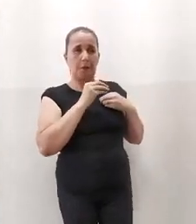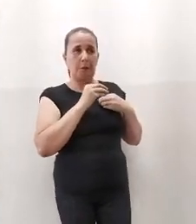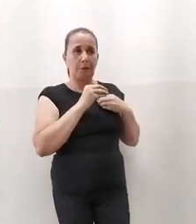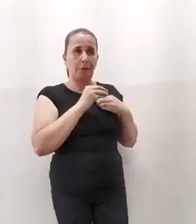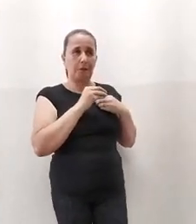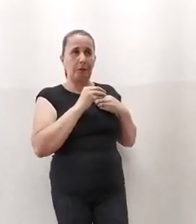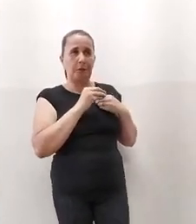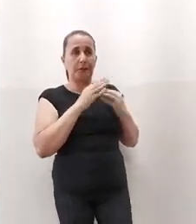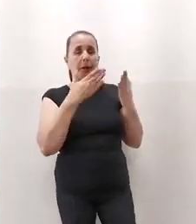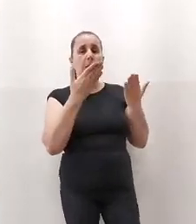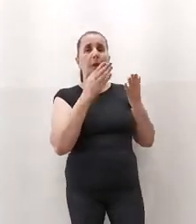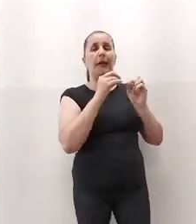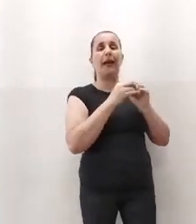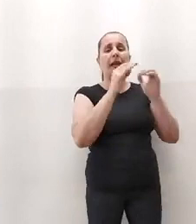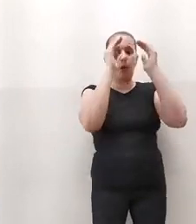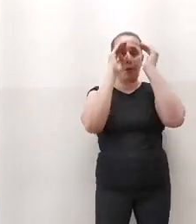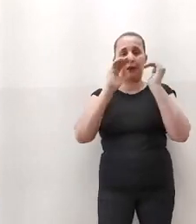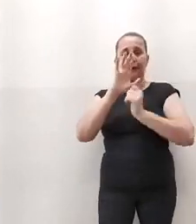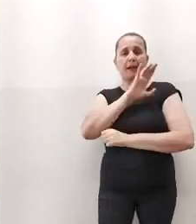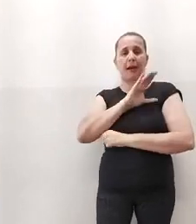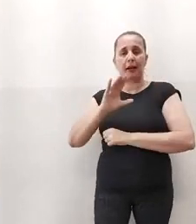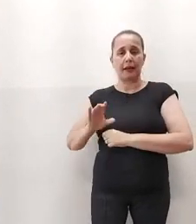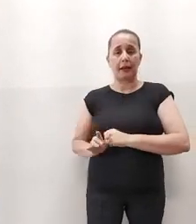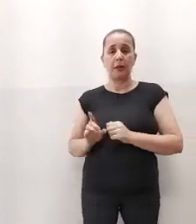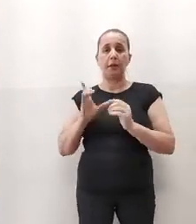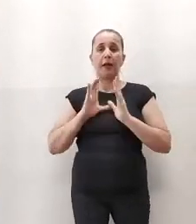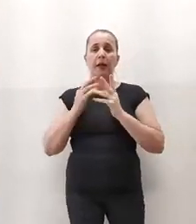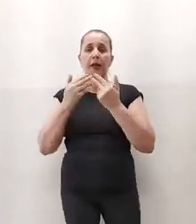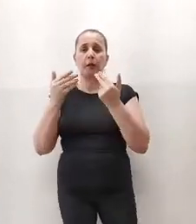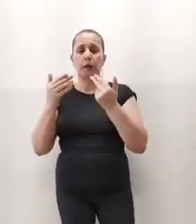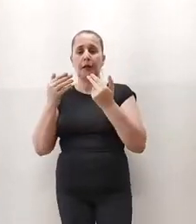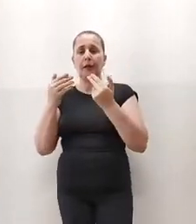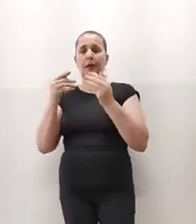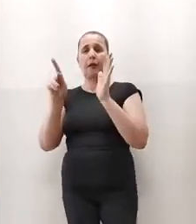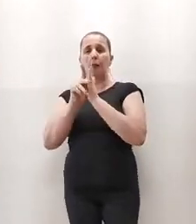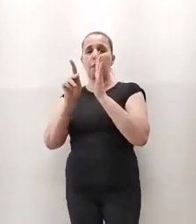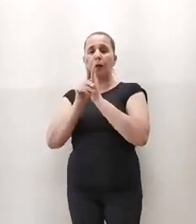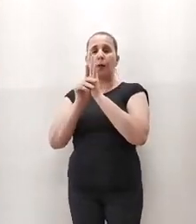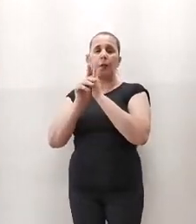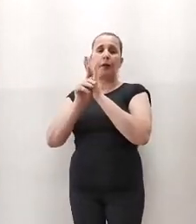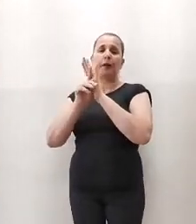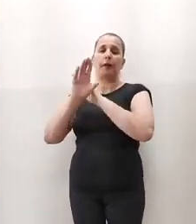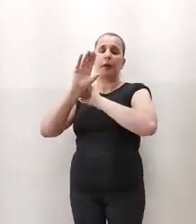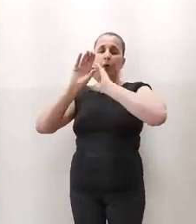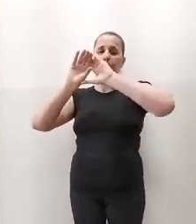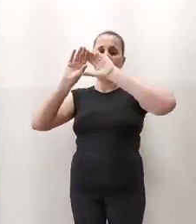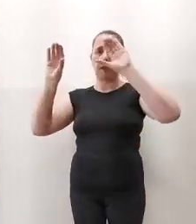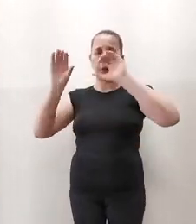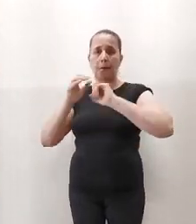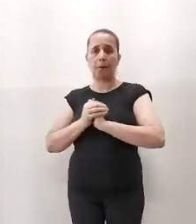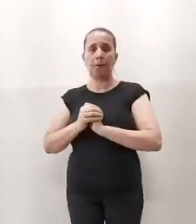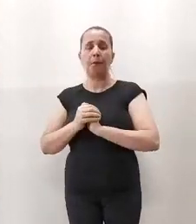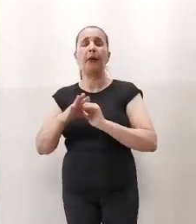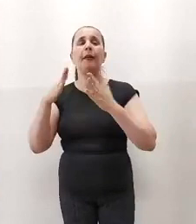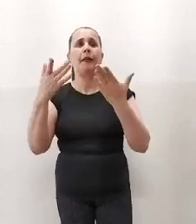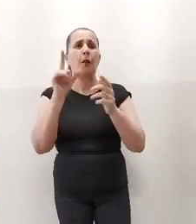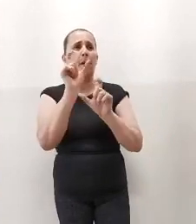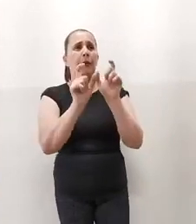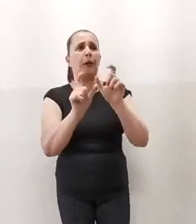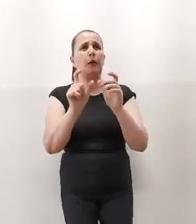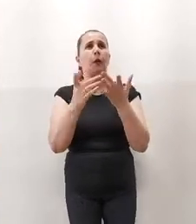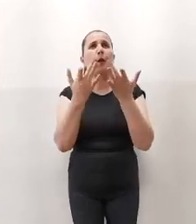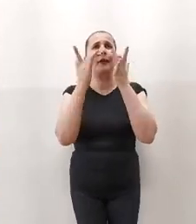Cristo, por maiores riquezas do que os tesouros do Egito. Irmãos, para uma pessoa fazer